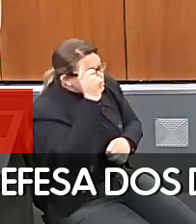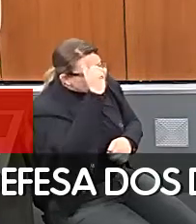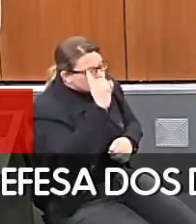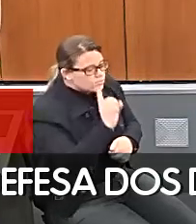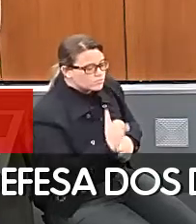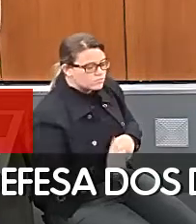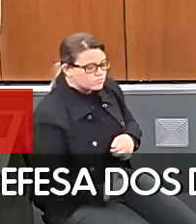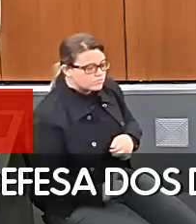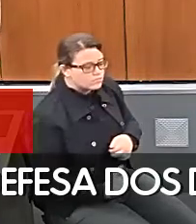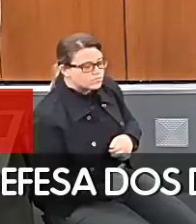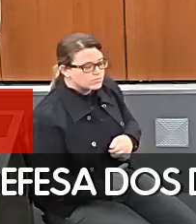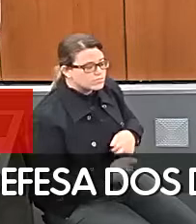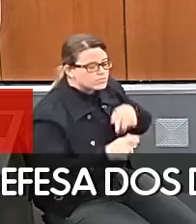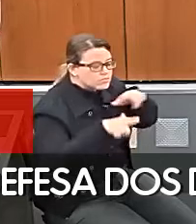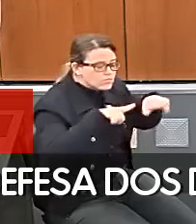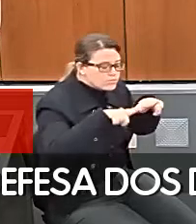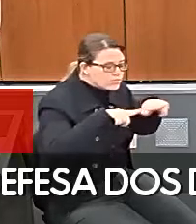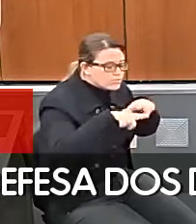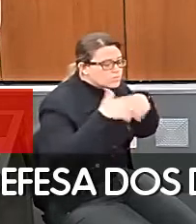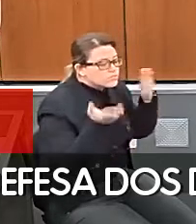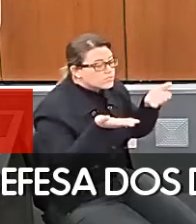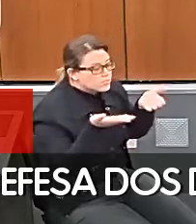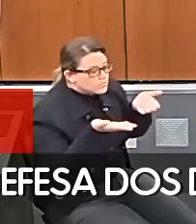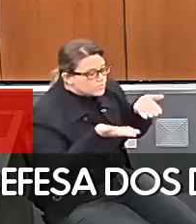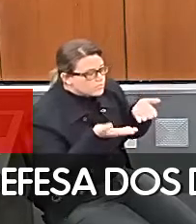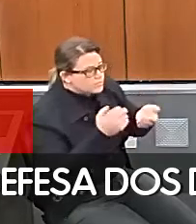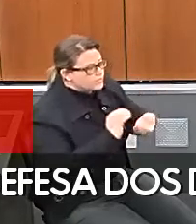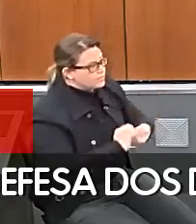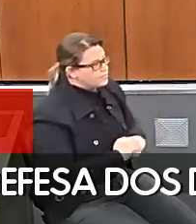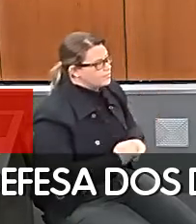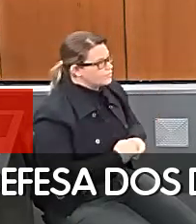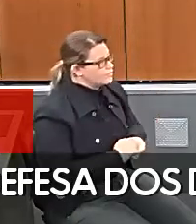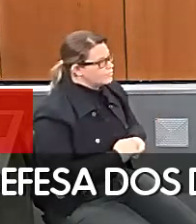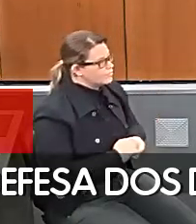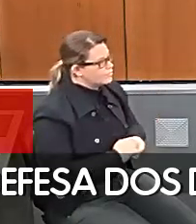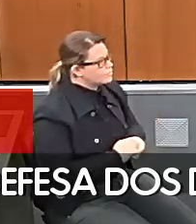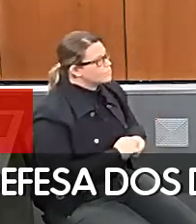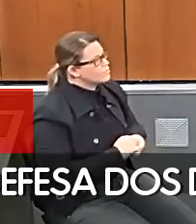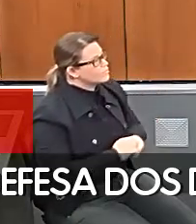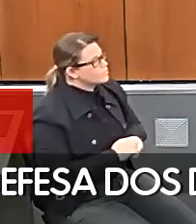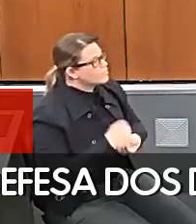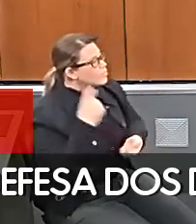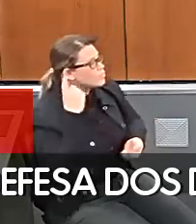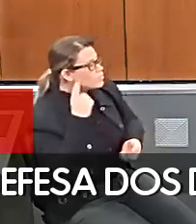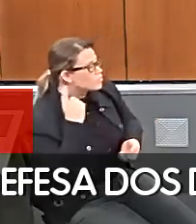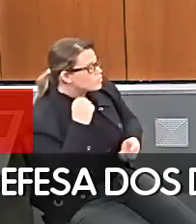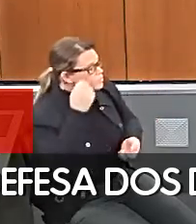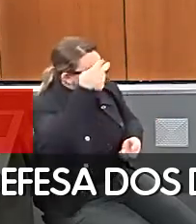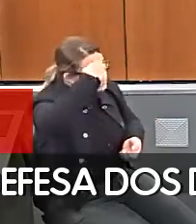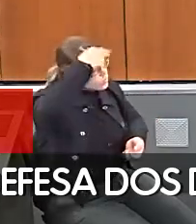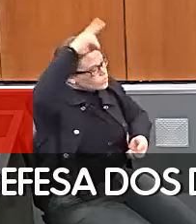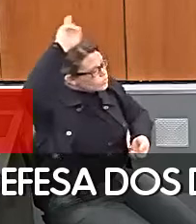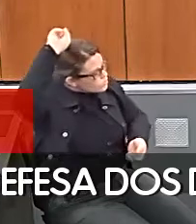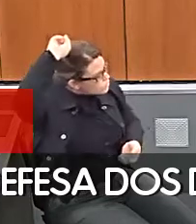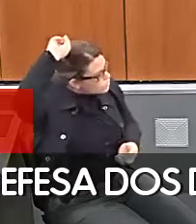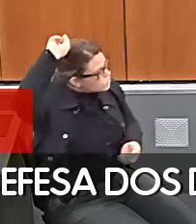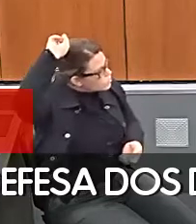com esse trabalho aqui hoje. Muito bem. O deputado Nozinho é uma pessoa que